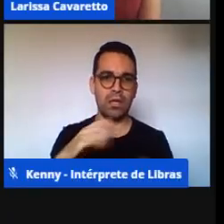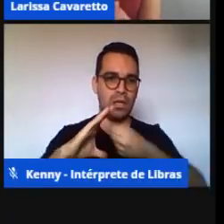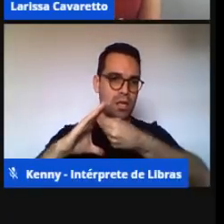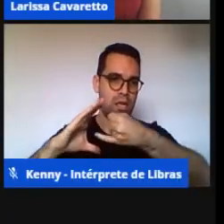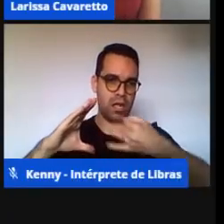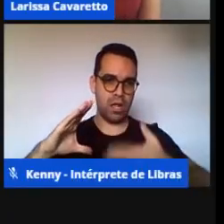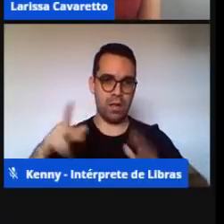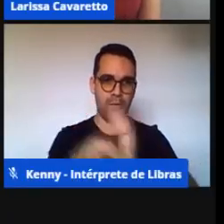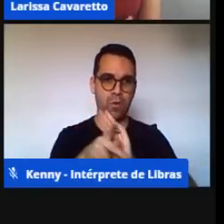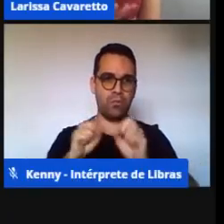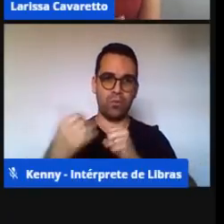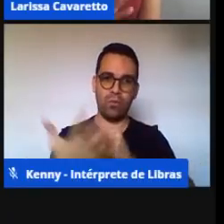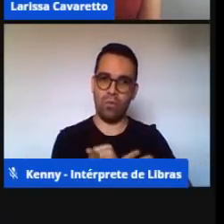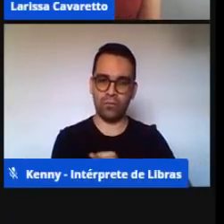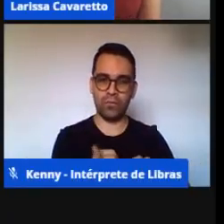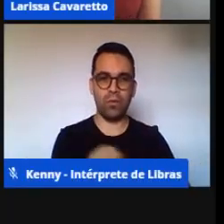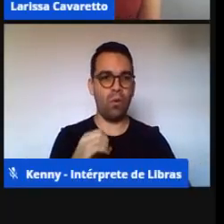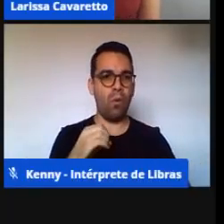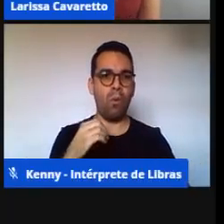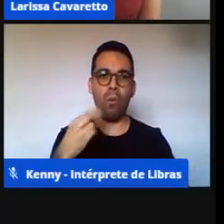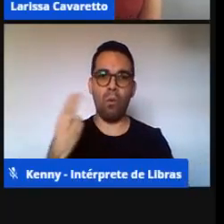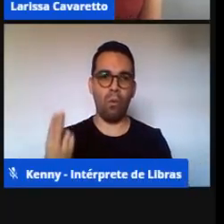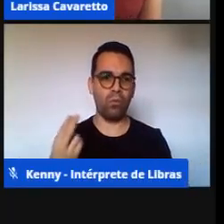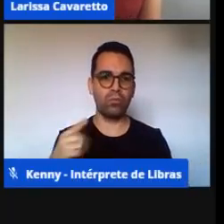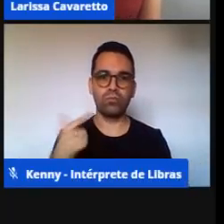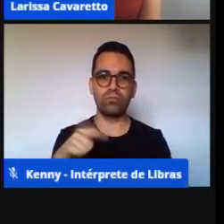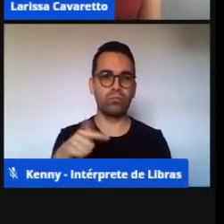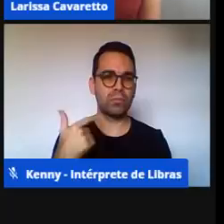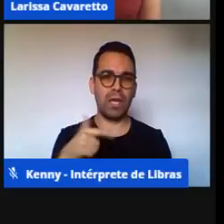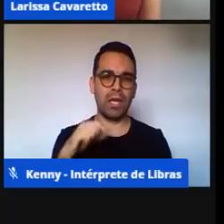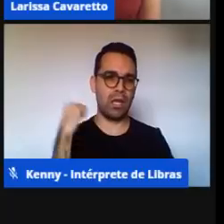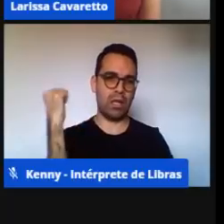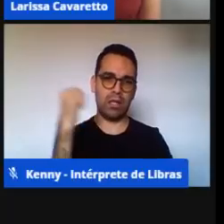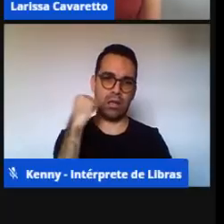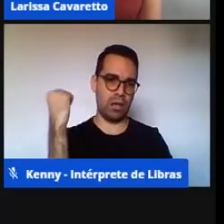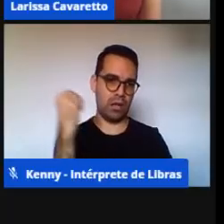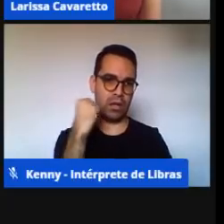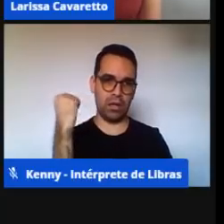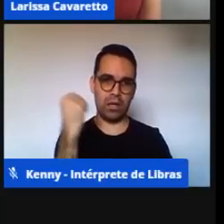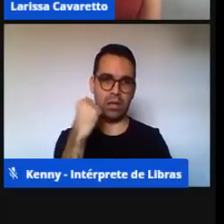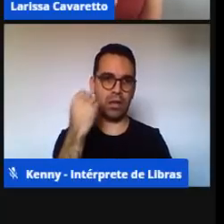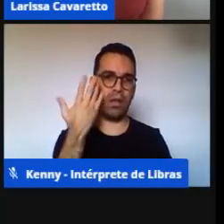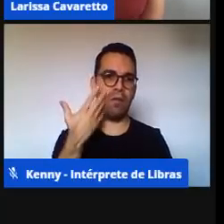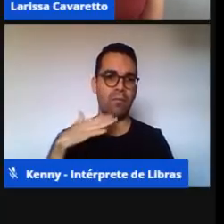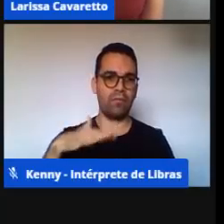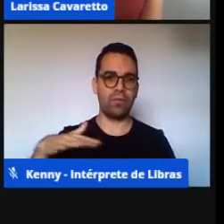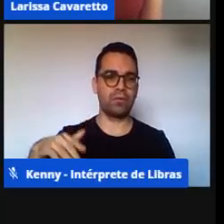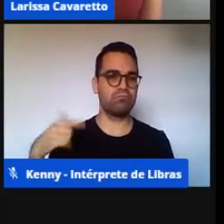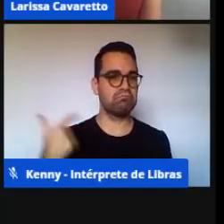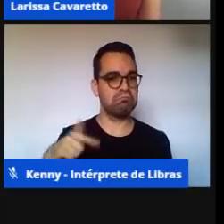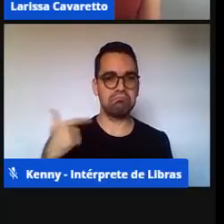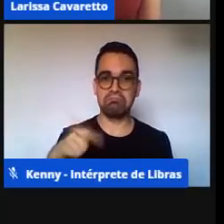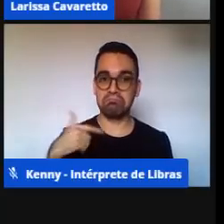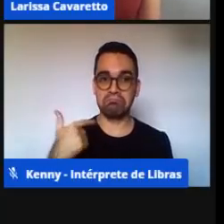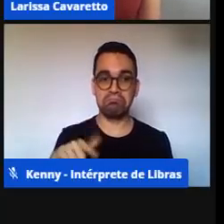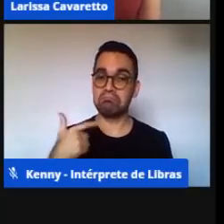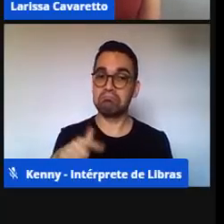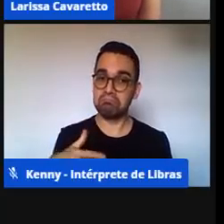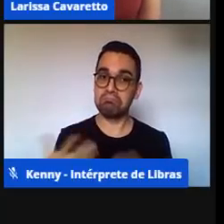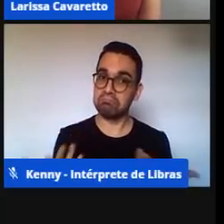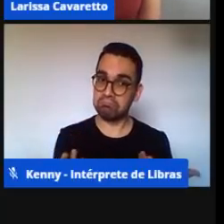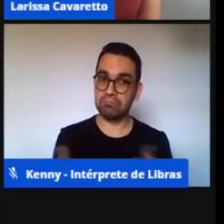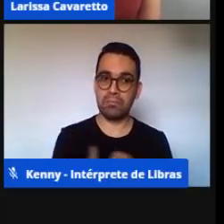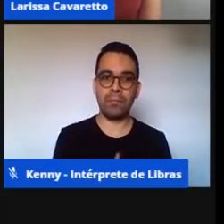Então, no geral, se elas pegarem, elas não vão ter problemas de hospitalização, né, ou até mesmo de morte. Não